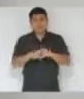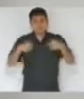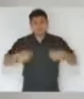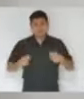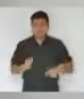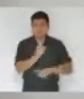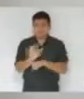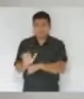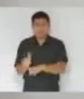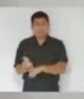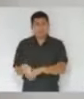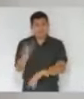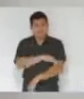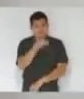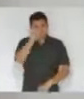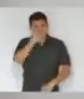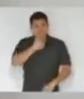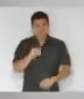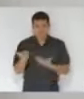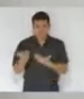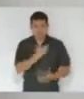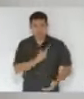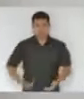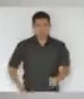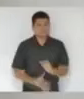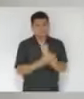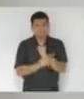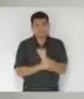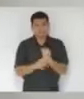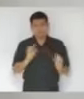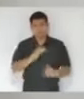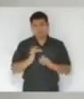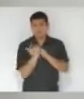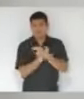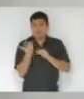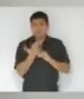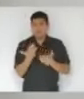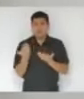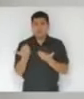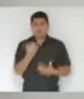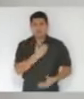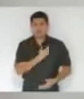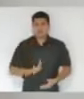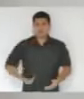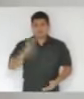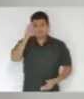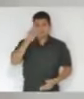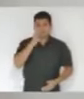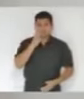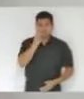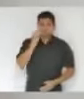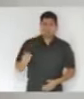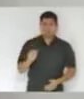o governador garantiu isso aí. Agora, o que não pode ser vinculado nas redes sociais é que o governador virou as costas. Isso é